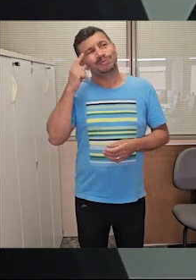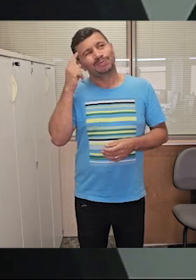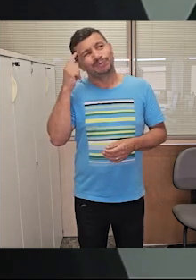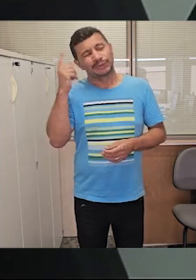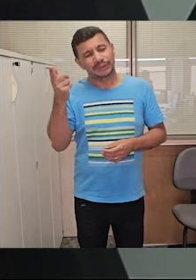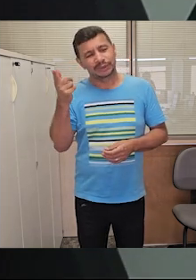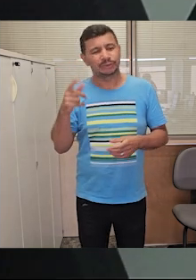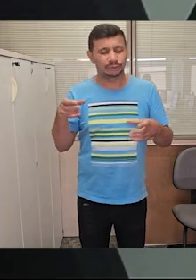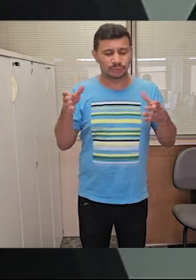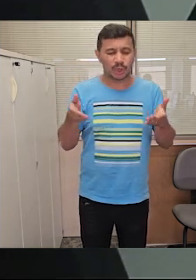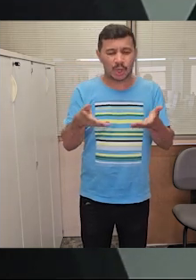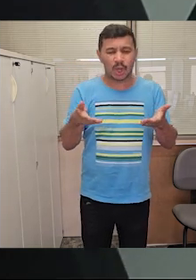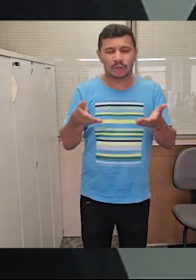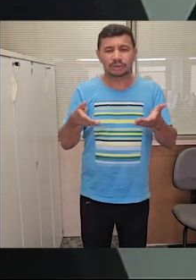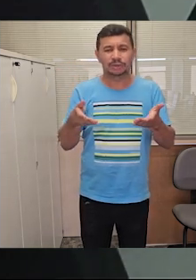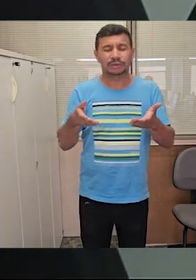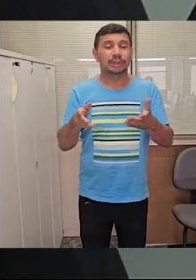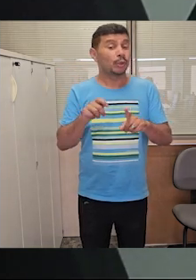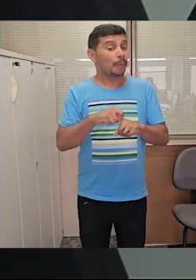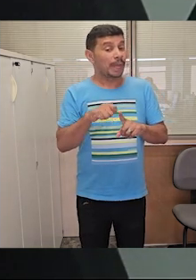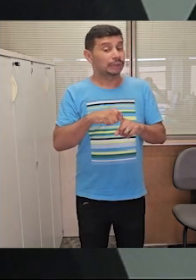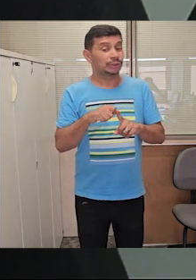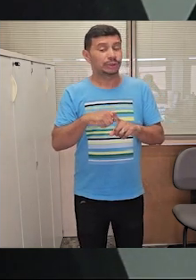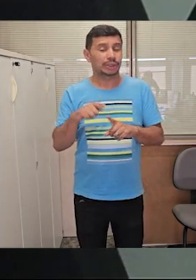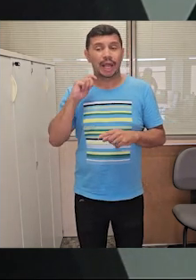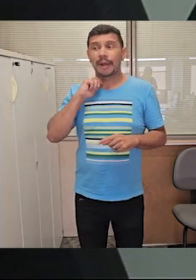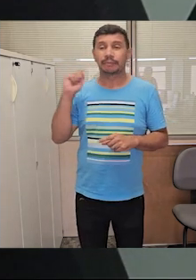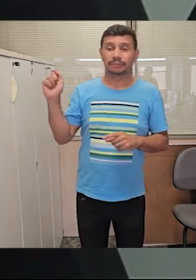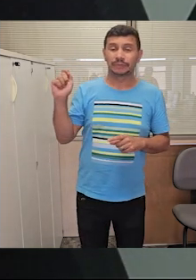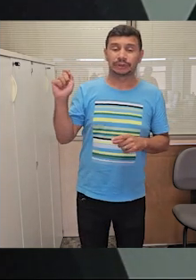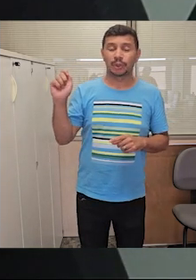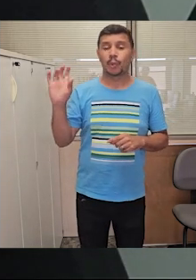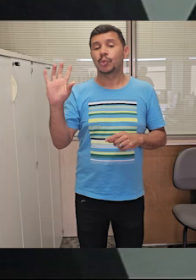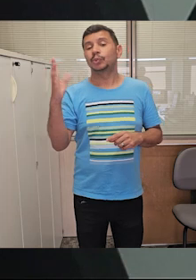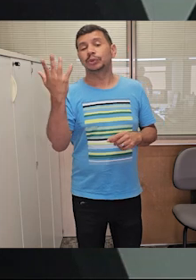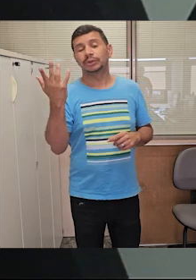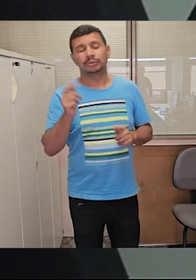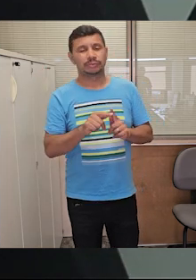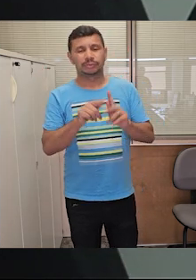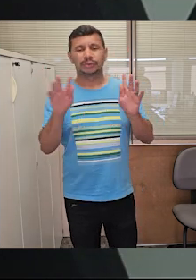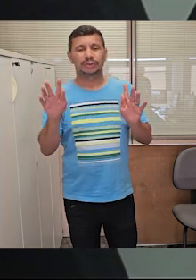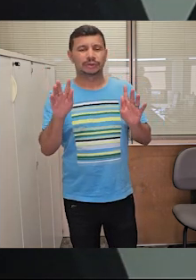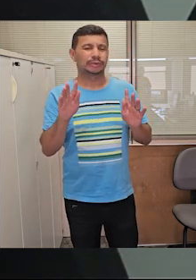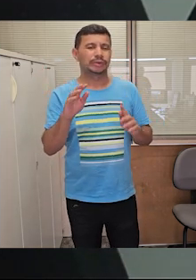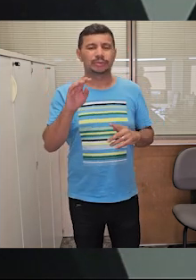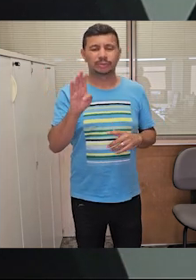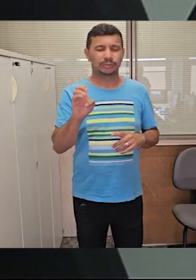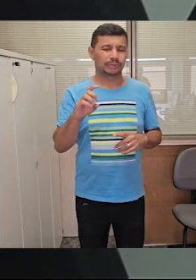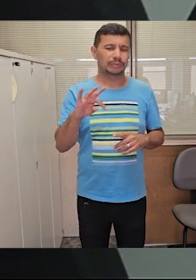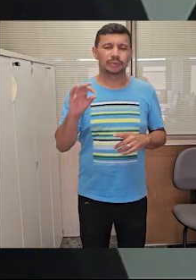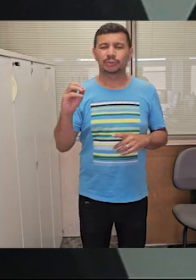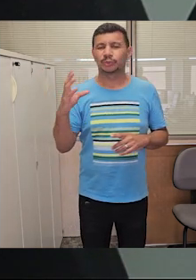Então foi nesse momento, e em abril tinha acontecido a greve da Belgo Mineira, lá